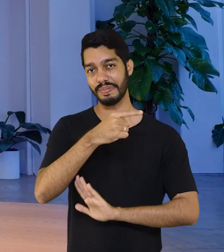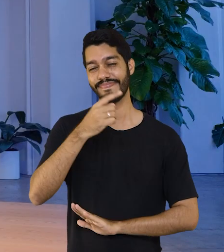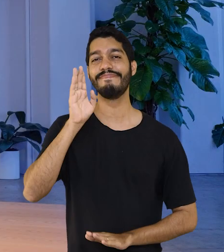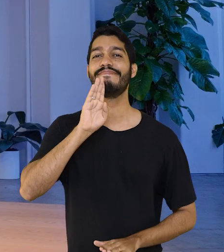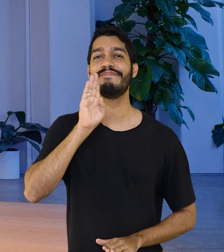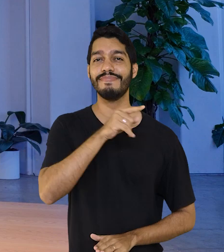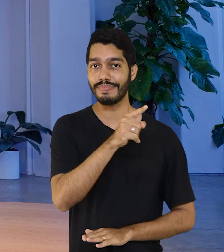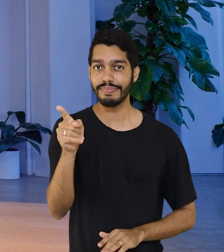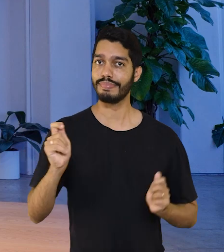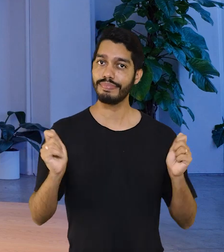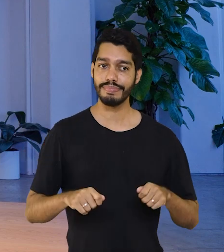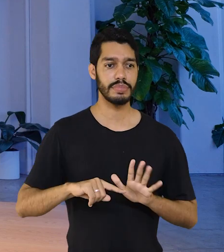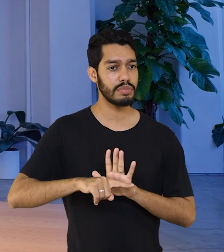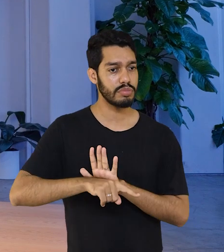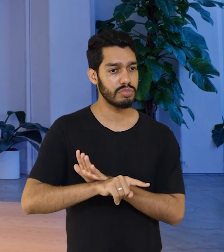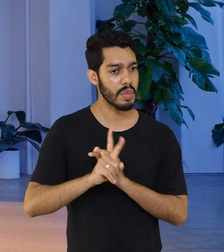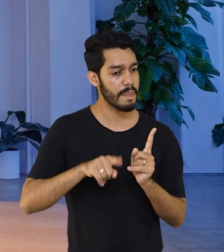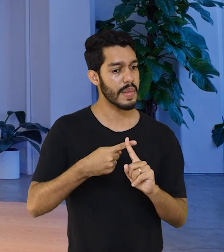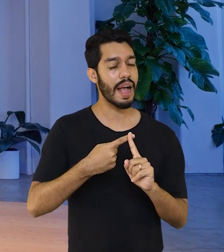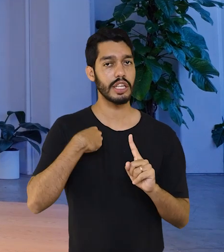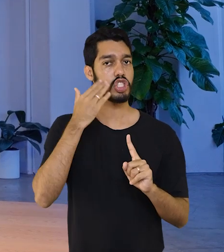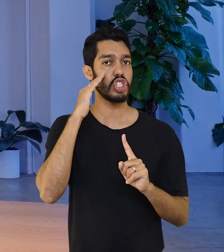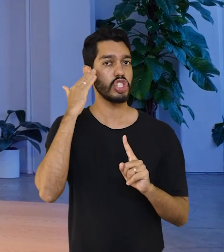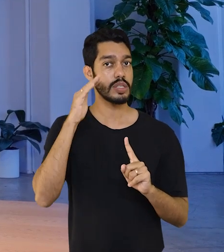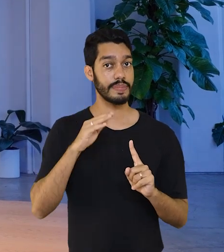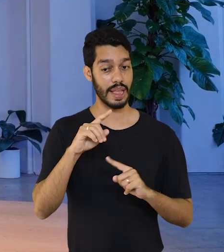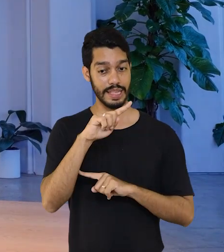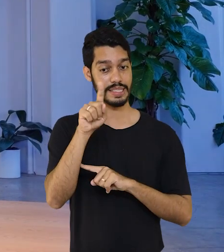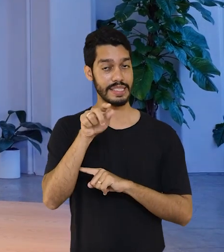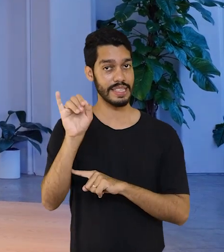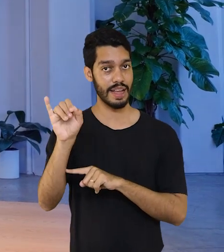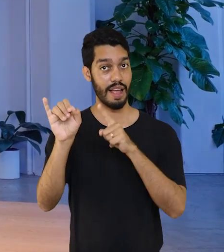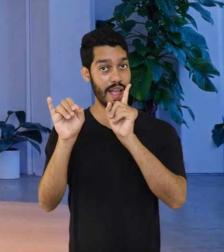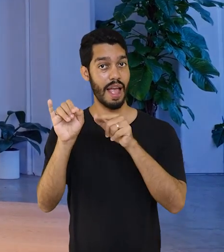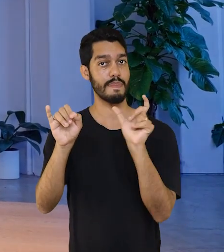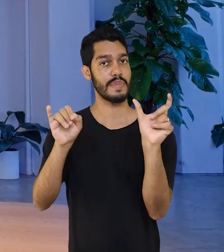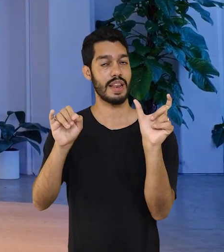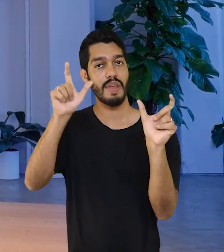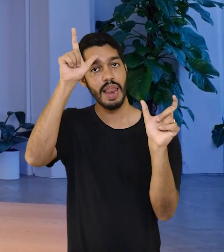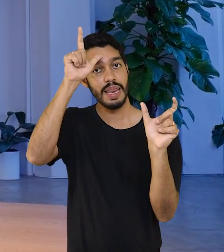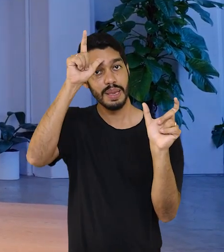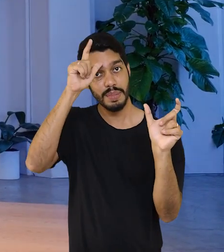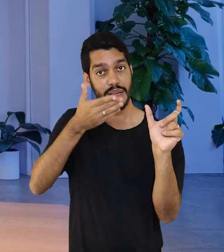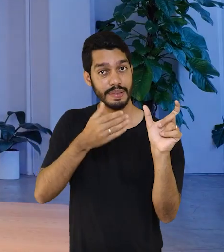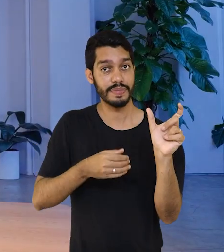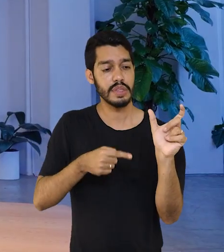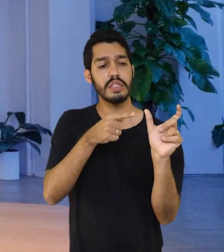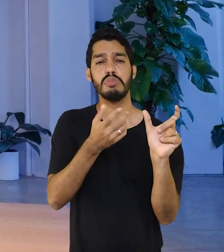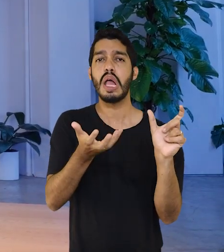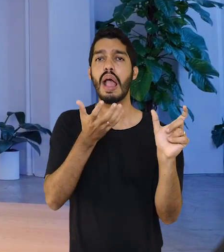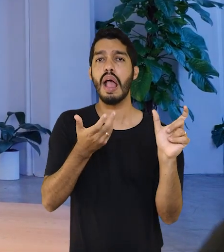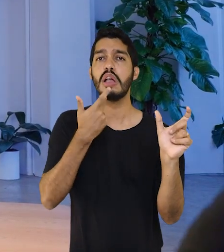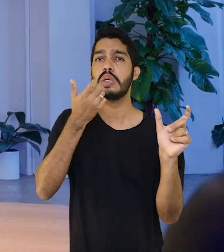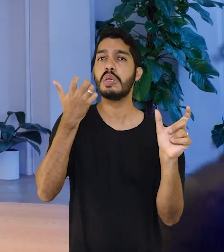conceito muito legal de todo mundo até se aprofundar e entender. Assim, Zeitgeist é uma palavra alemã que o